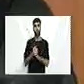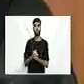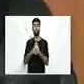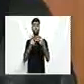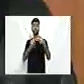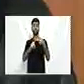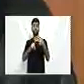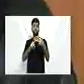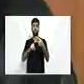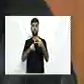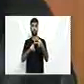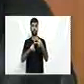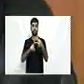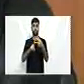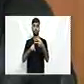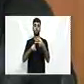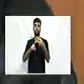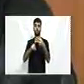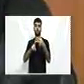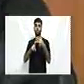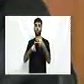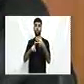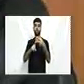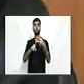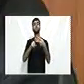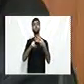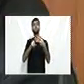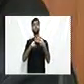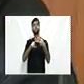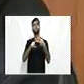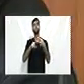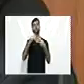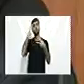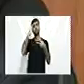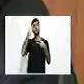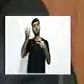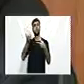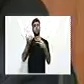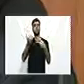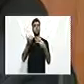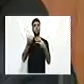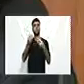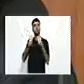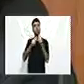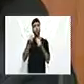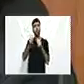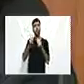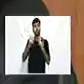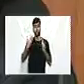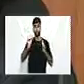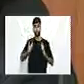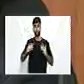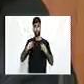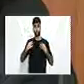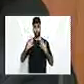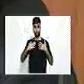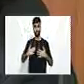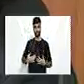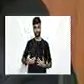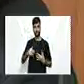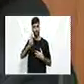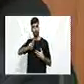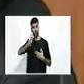um outro ponto eh em relação a às vestimentas do nosso trabalhador do